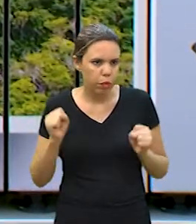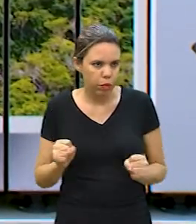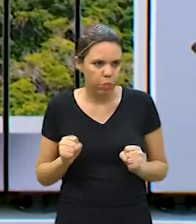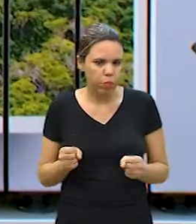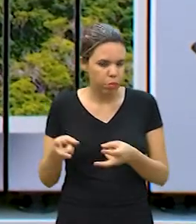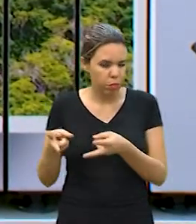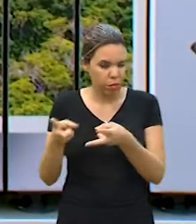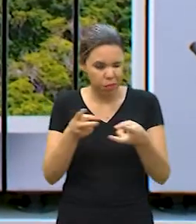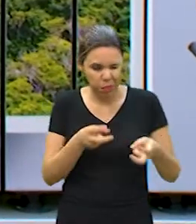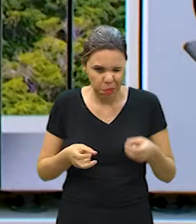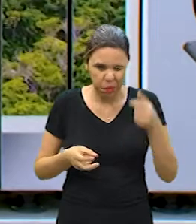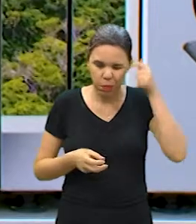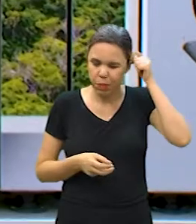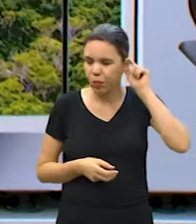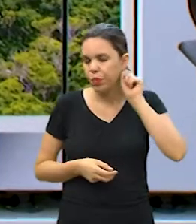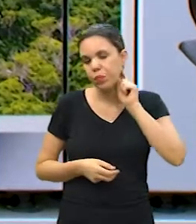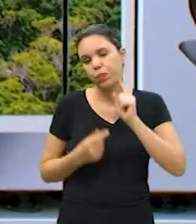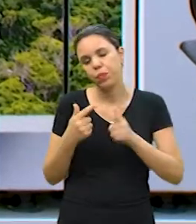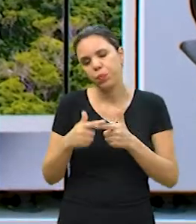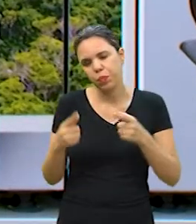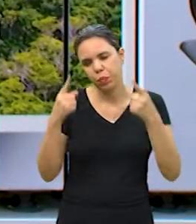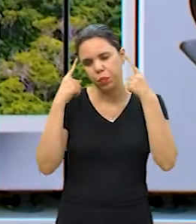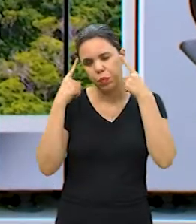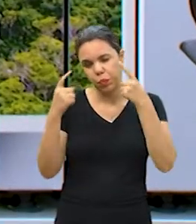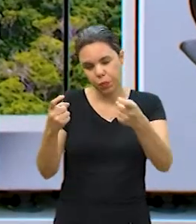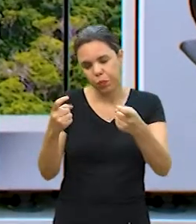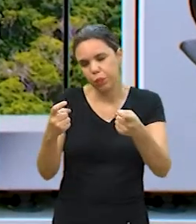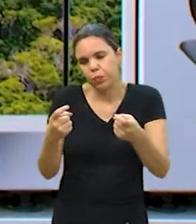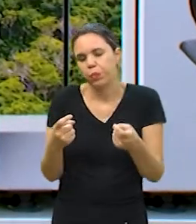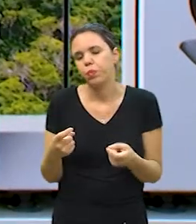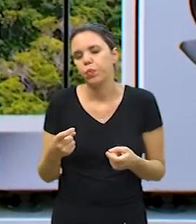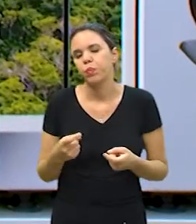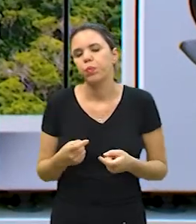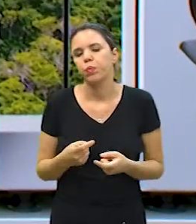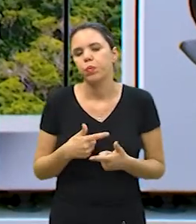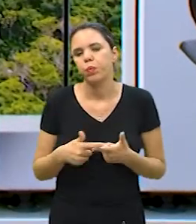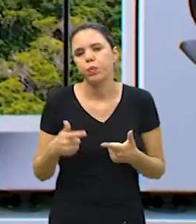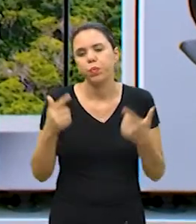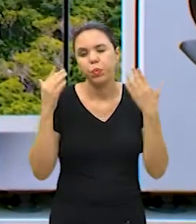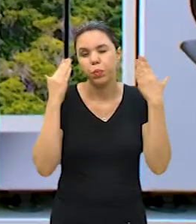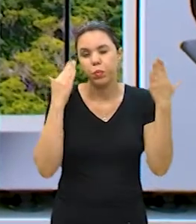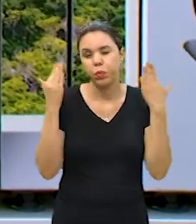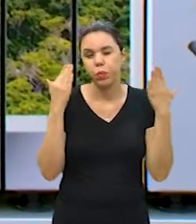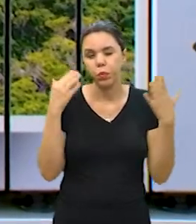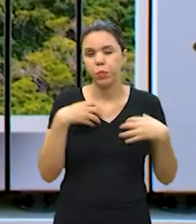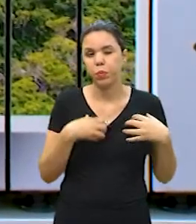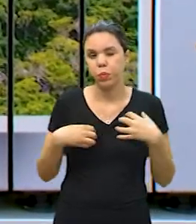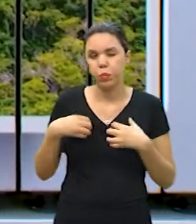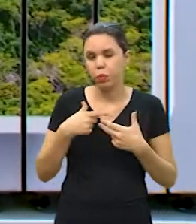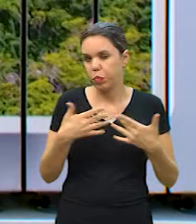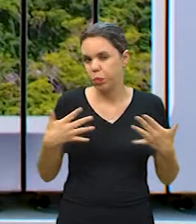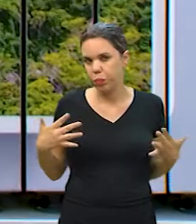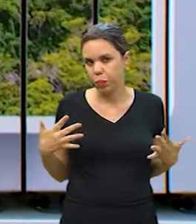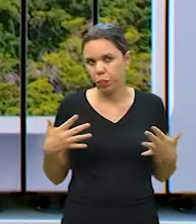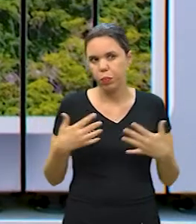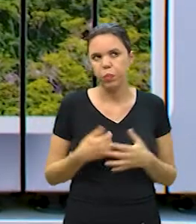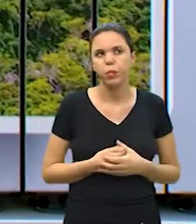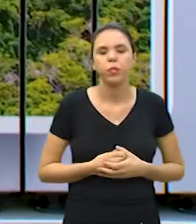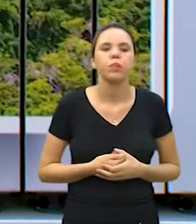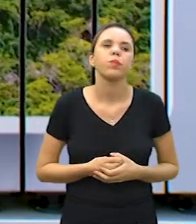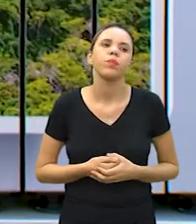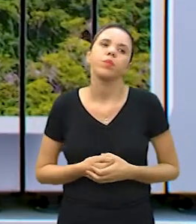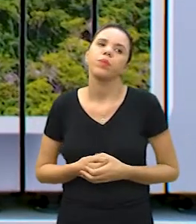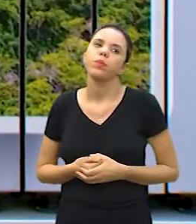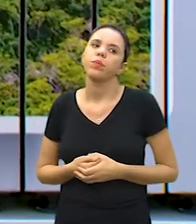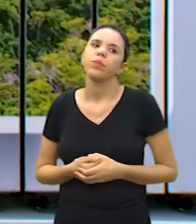podem identificar questões como violência, questões psíquicas, questões de várias naturezas,